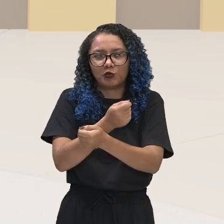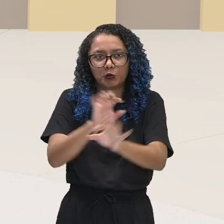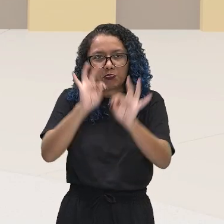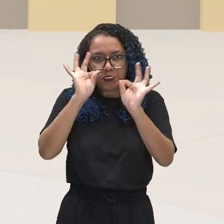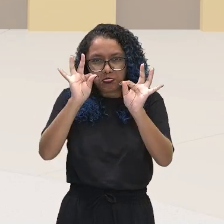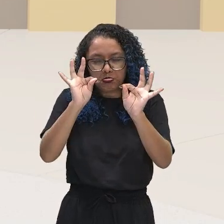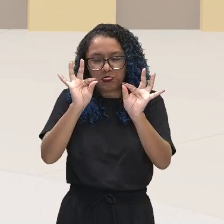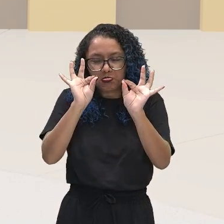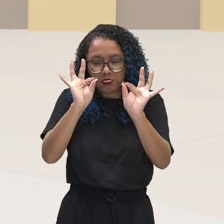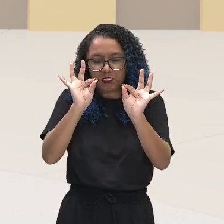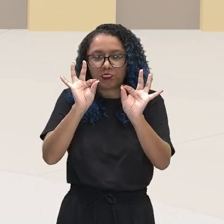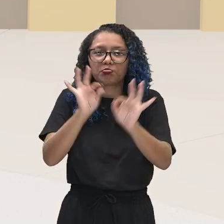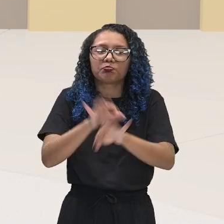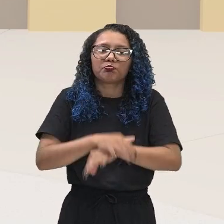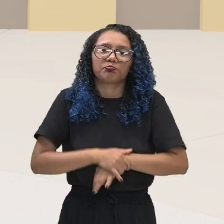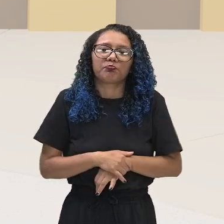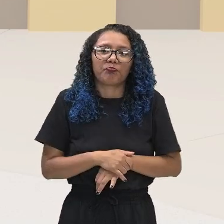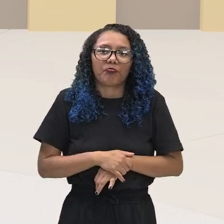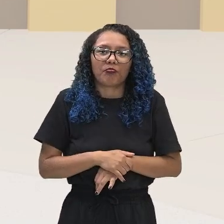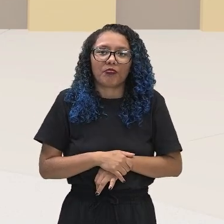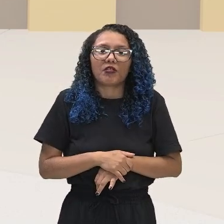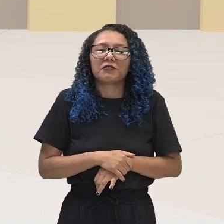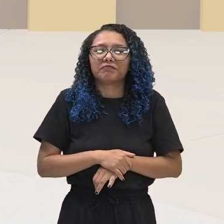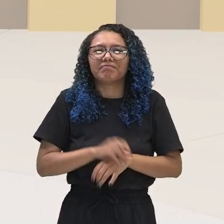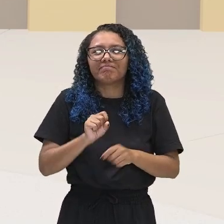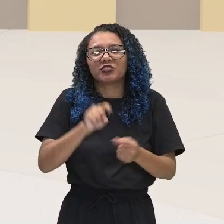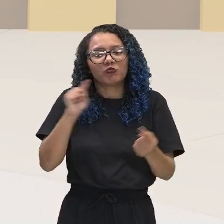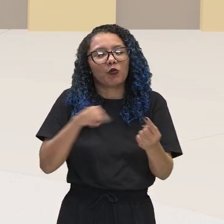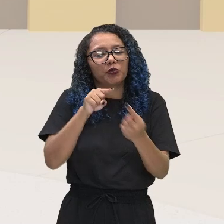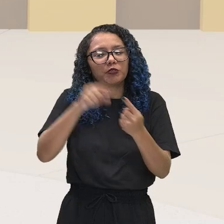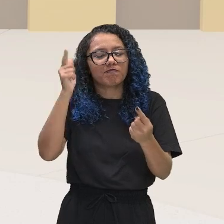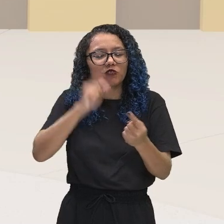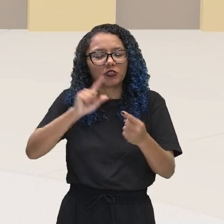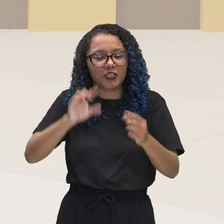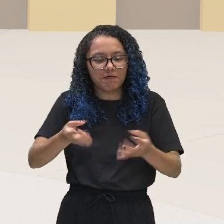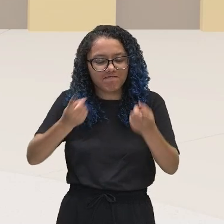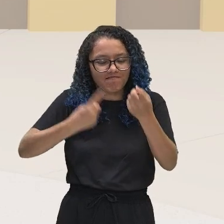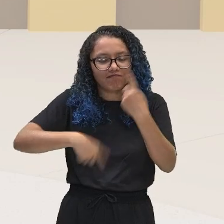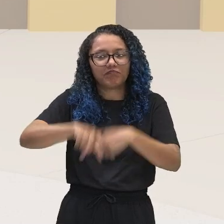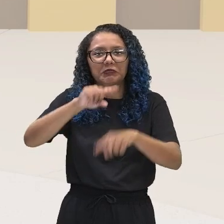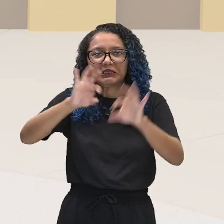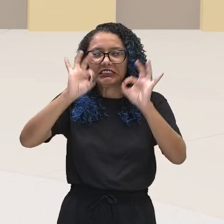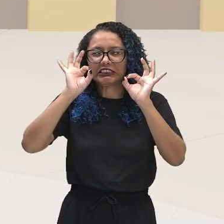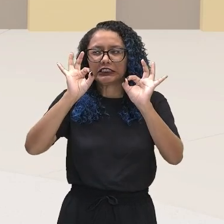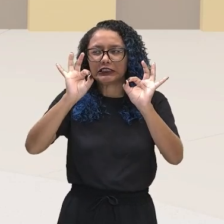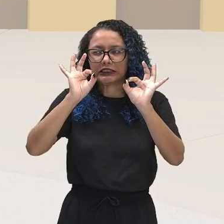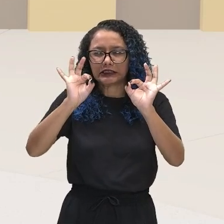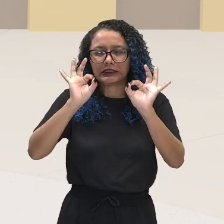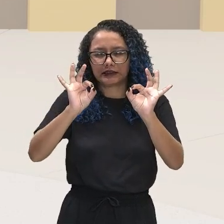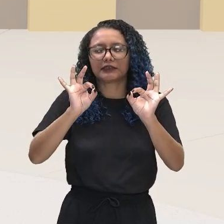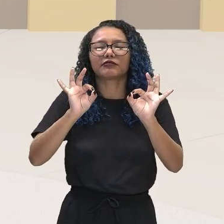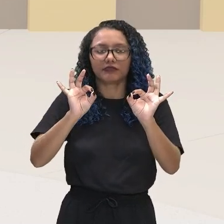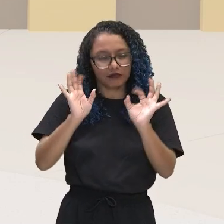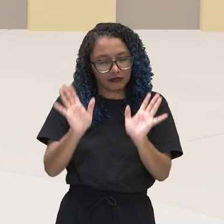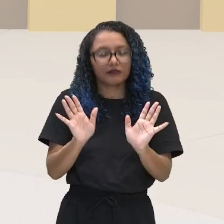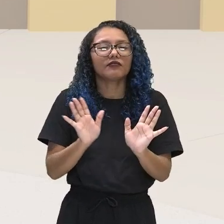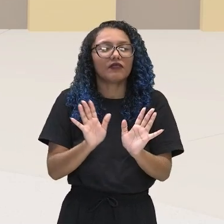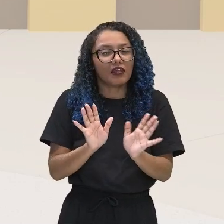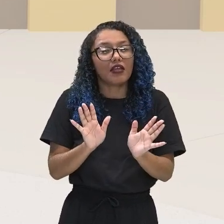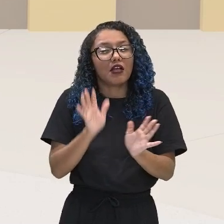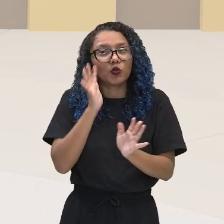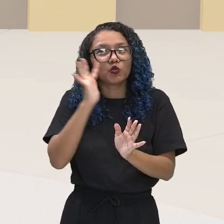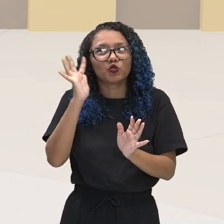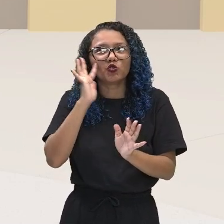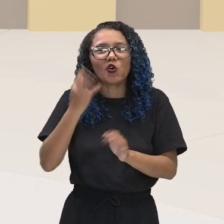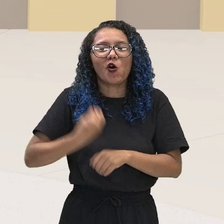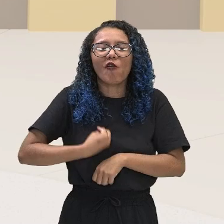ok, agora eu zerei a vida. Né? Algumas pessoas também chamam de sonho de vida. Qual que é o